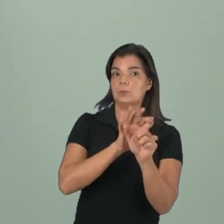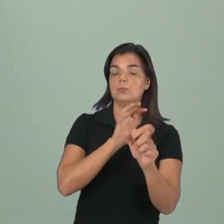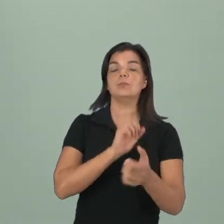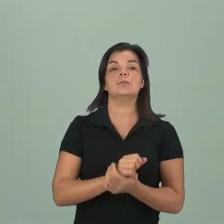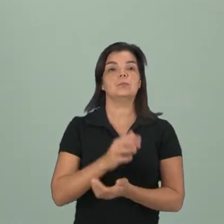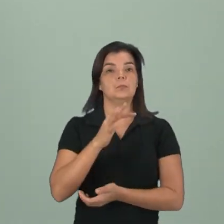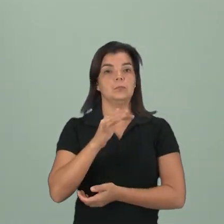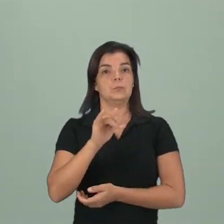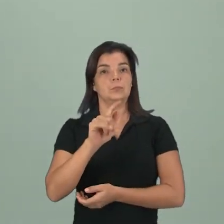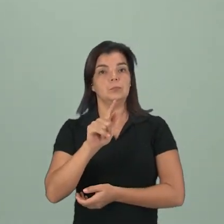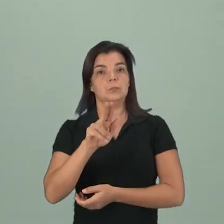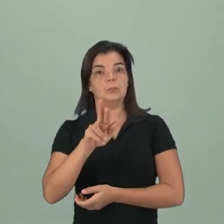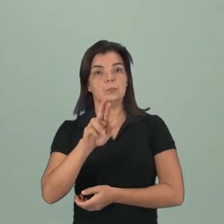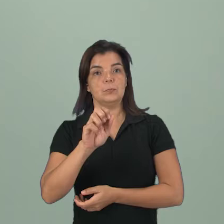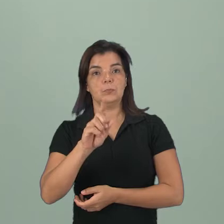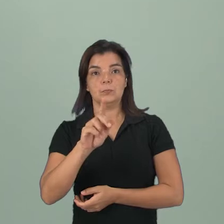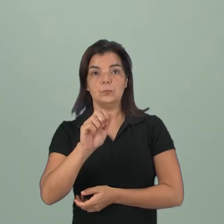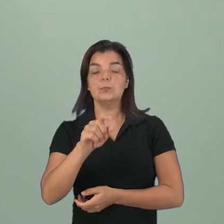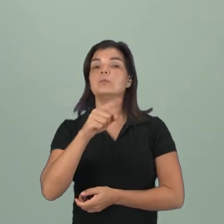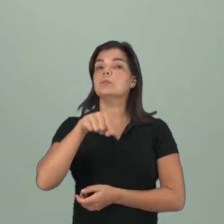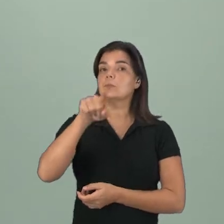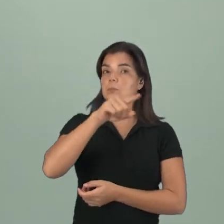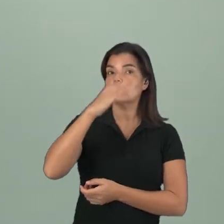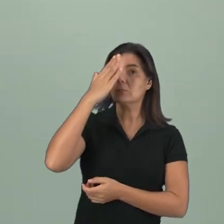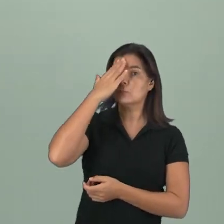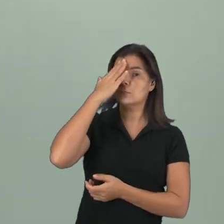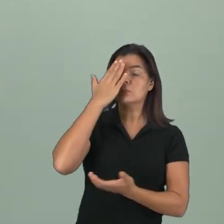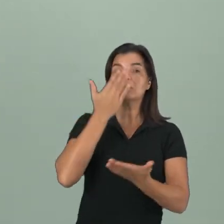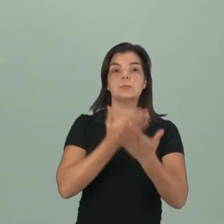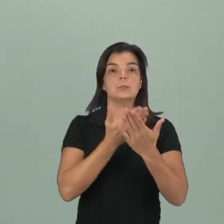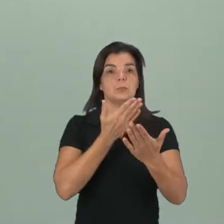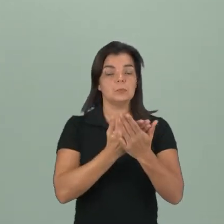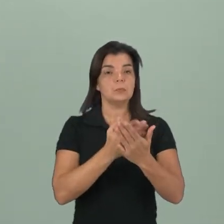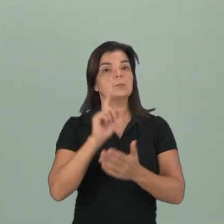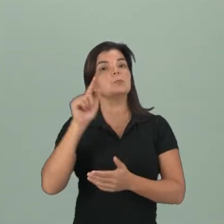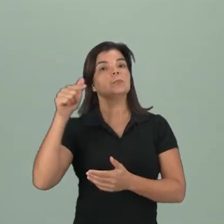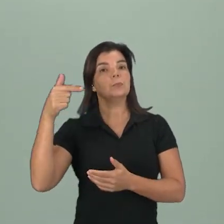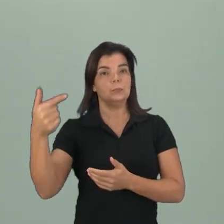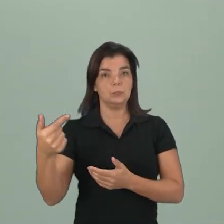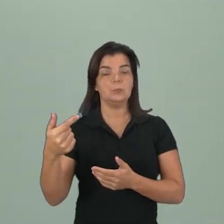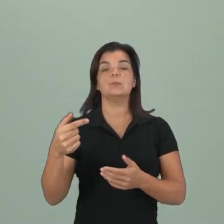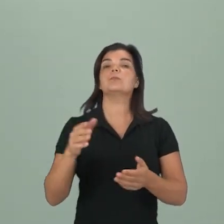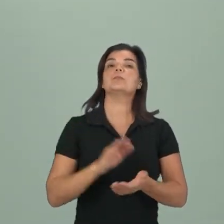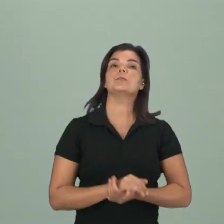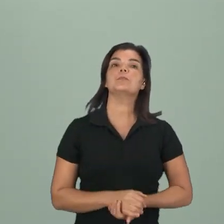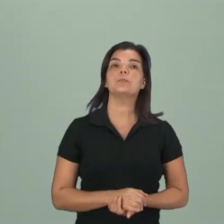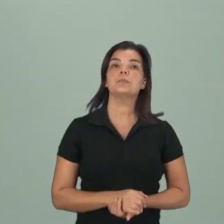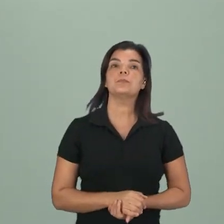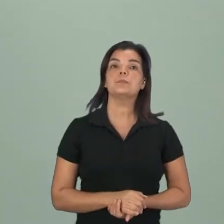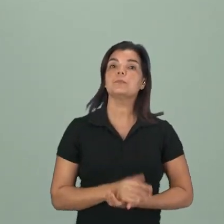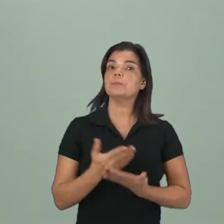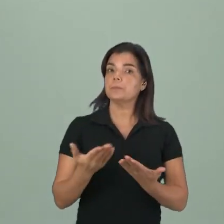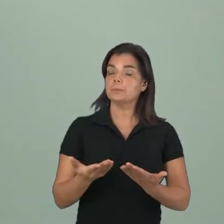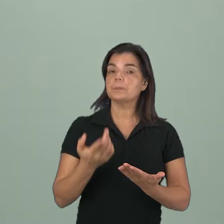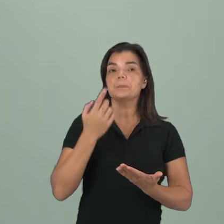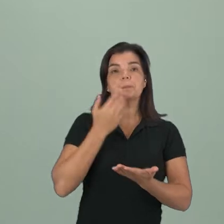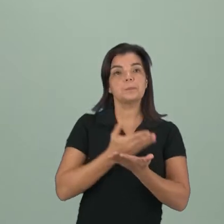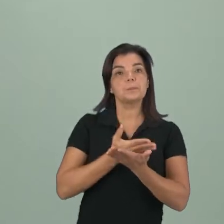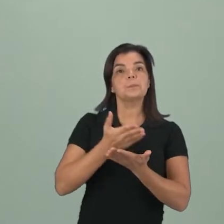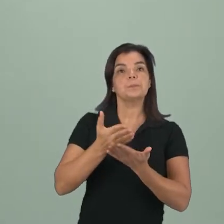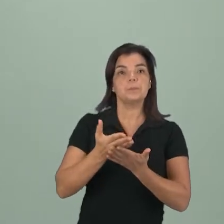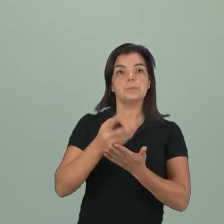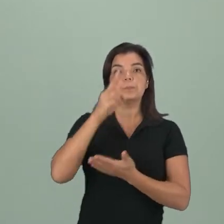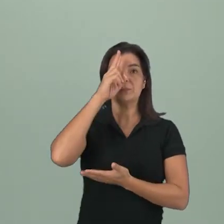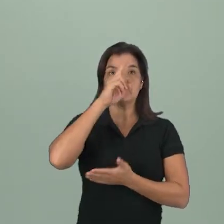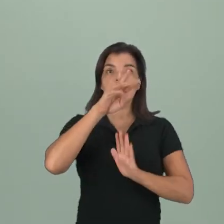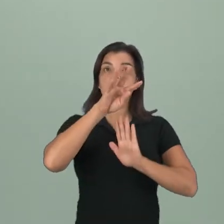sentido figurado. Então é por isso que você entenda uma aula para que possa entender as outras seguintes. E para a gente iniciar,